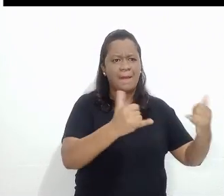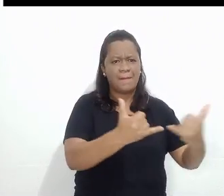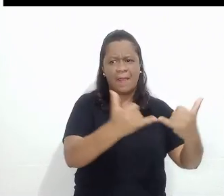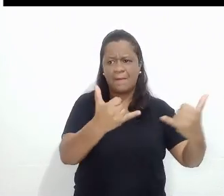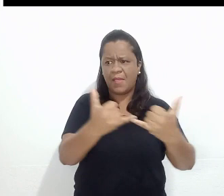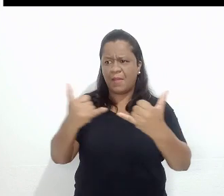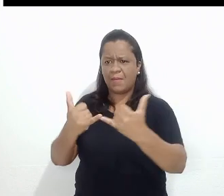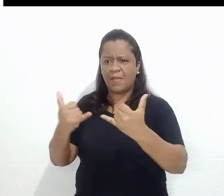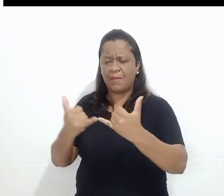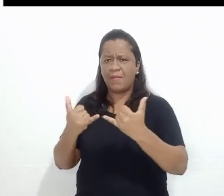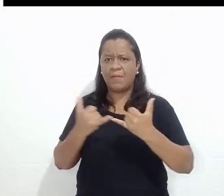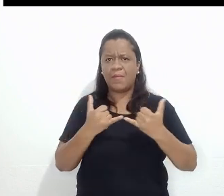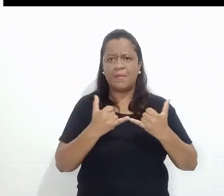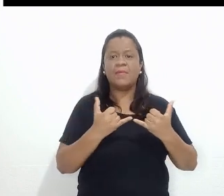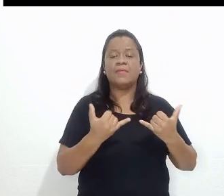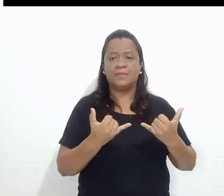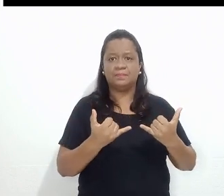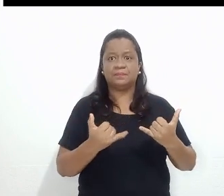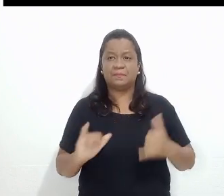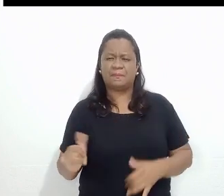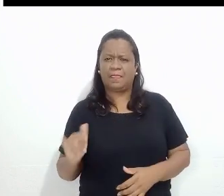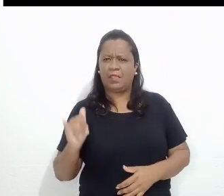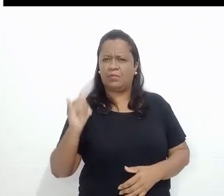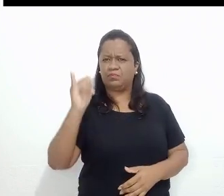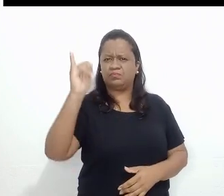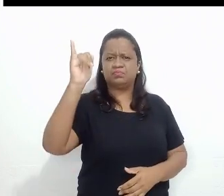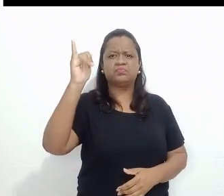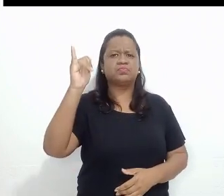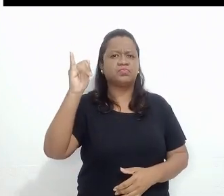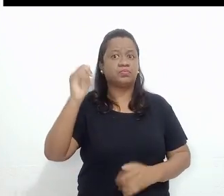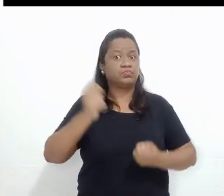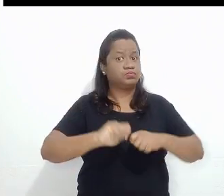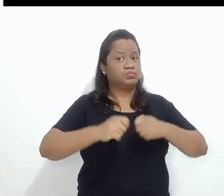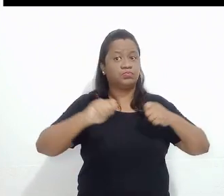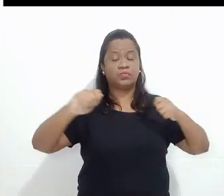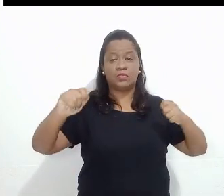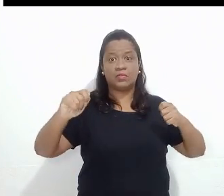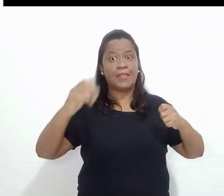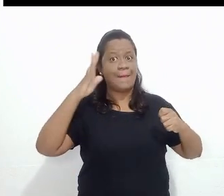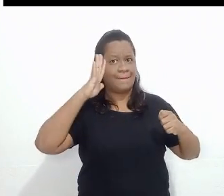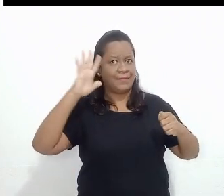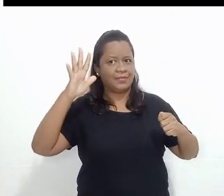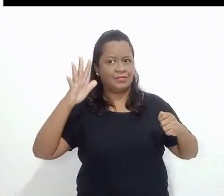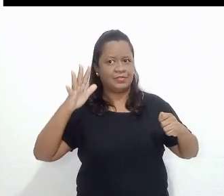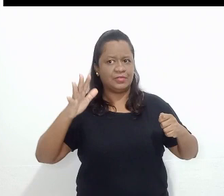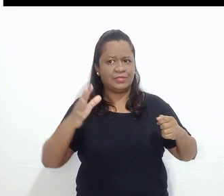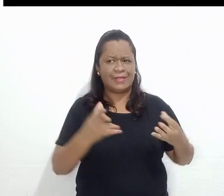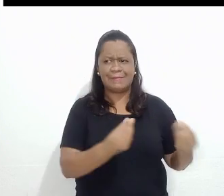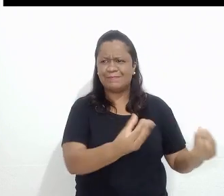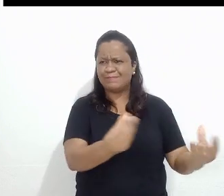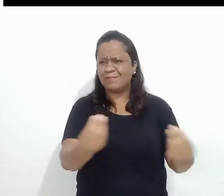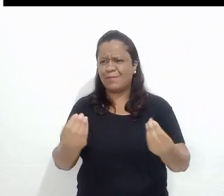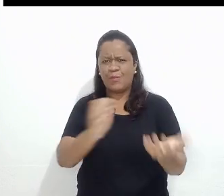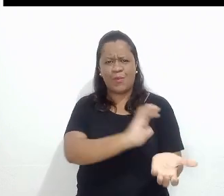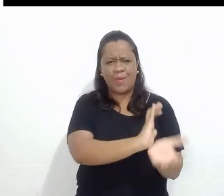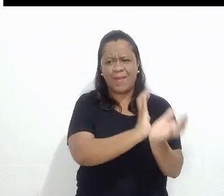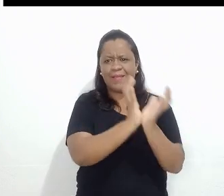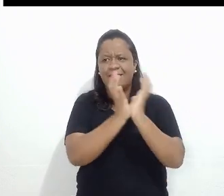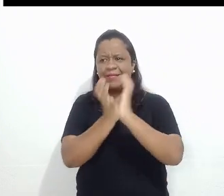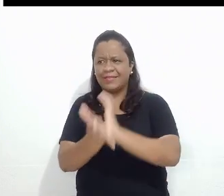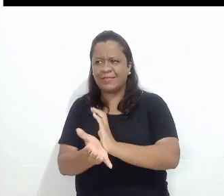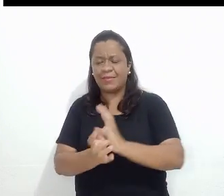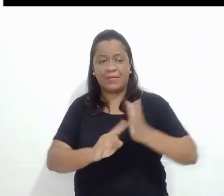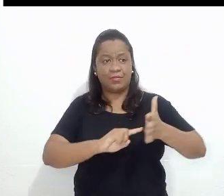a tensão da luz, cargas grandes de eletricidade, porque você imagina essa quantidade de equipamento e puxando